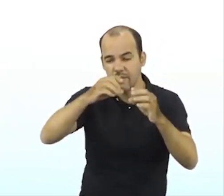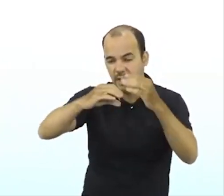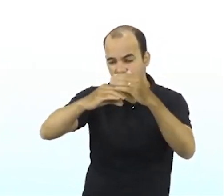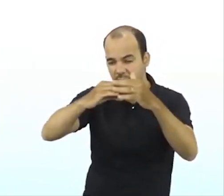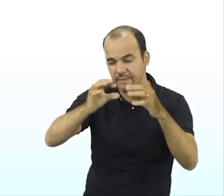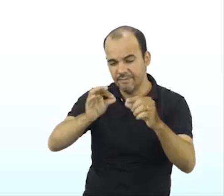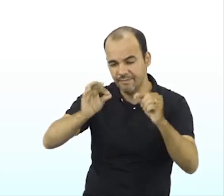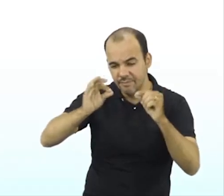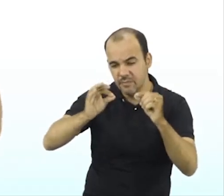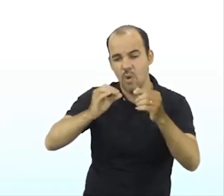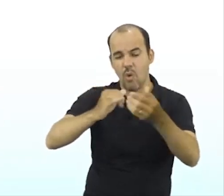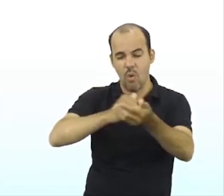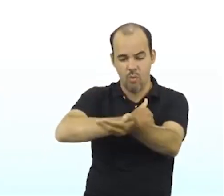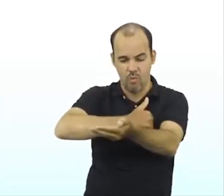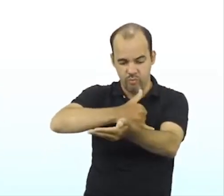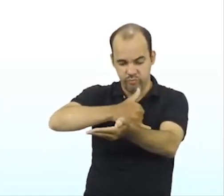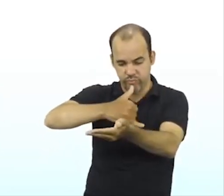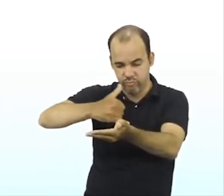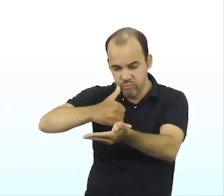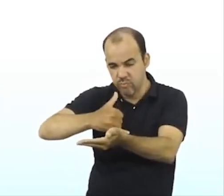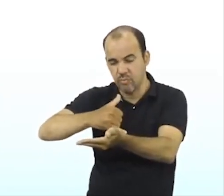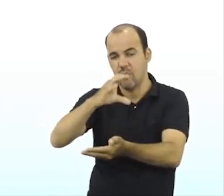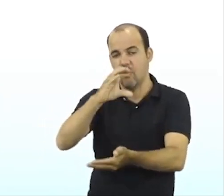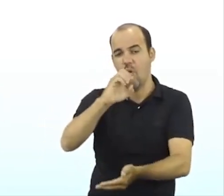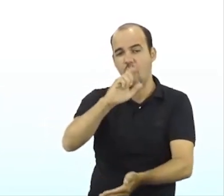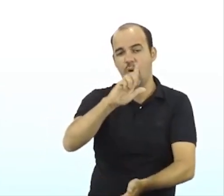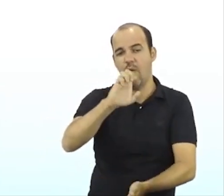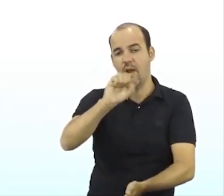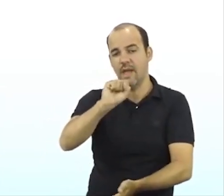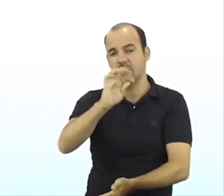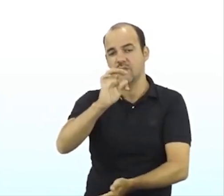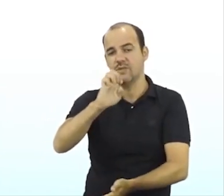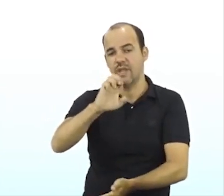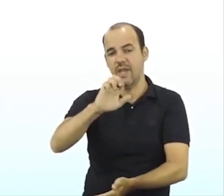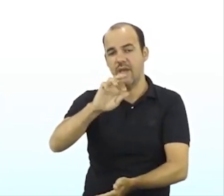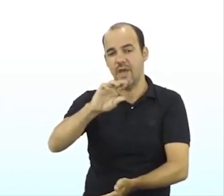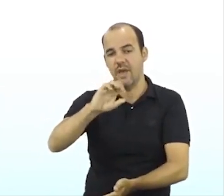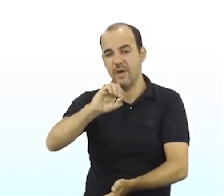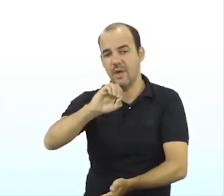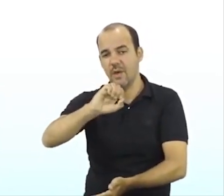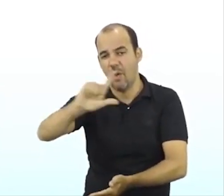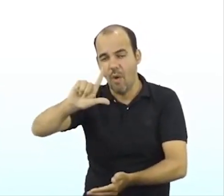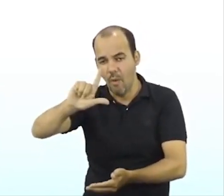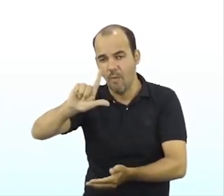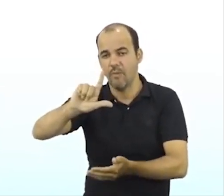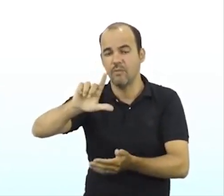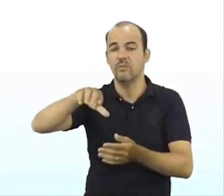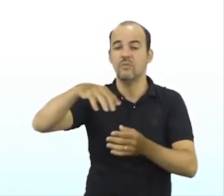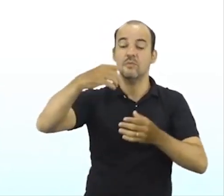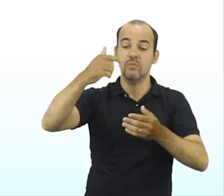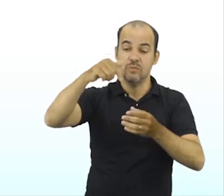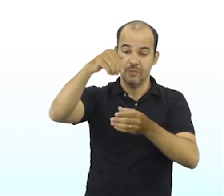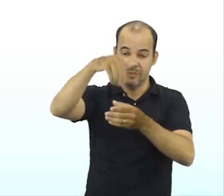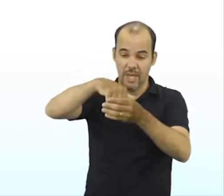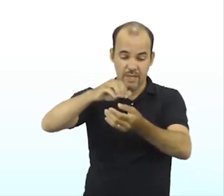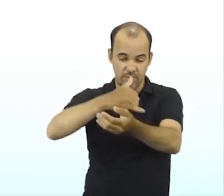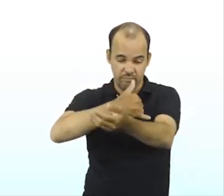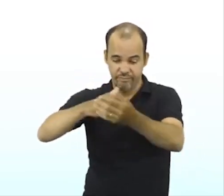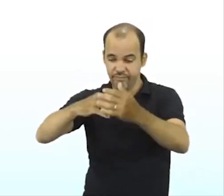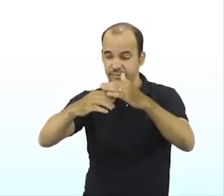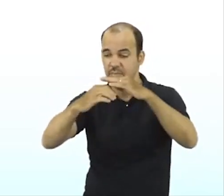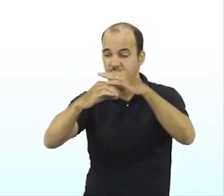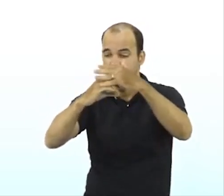tomassem cuidado. Escutem o que eu vou falar e não esqueçam mais nunca. Colesterol a gente só tem